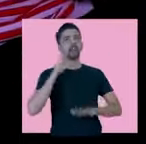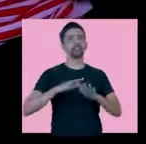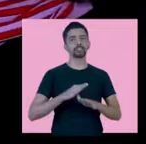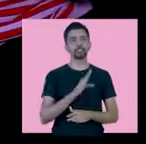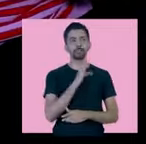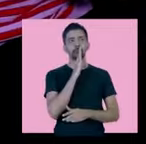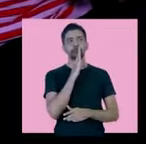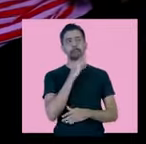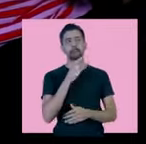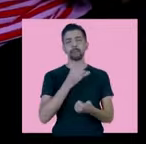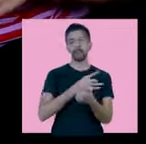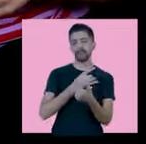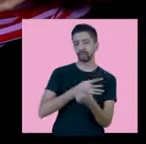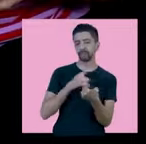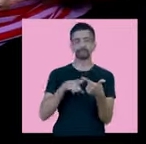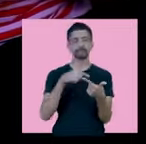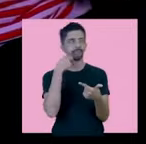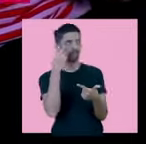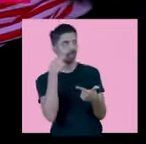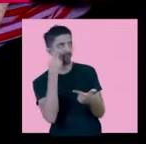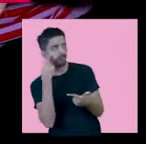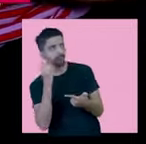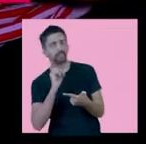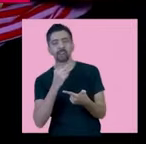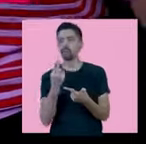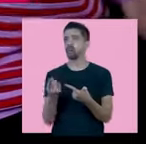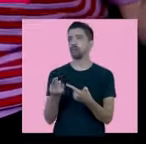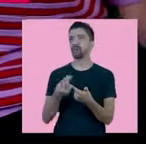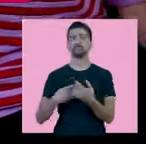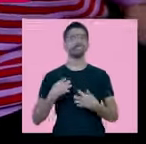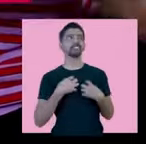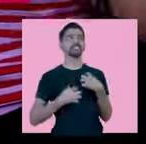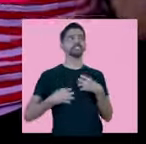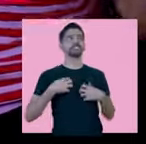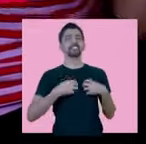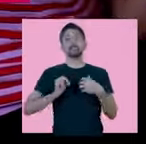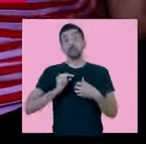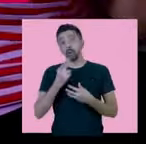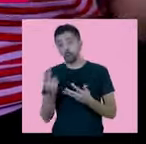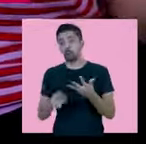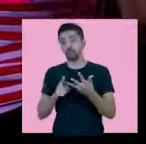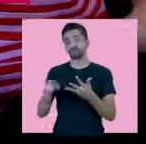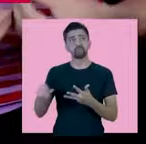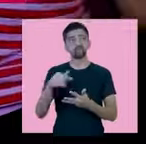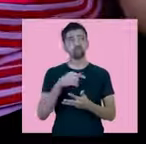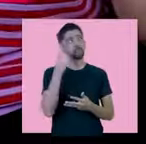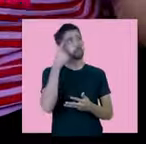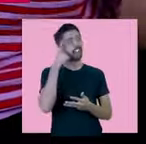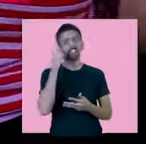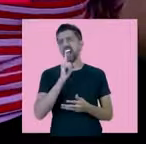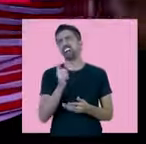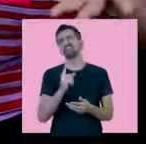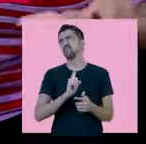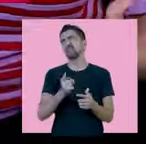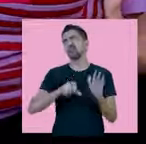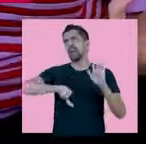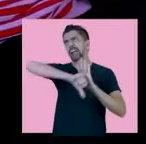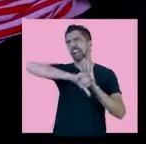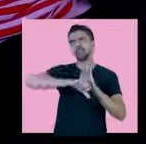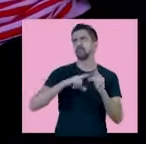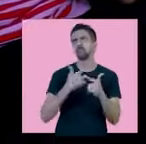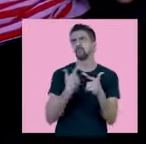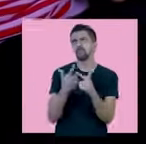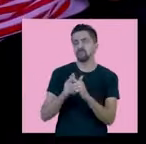por medo, por vergonha, por insegurança ou até mesmo por não compreender aquela situação como uma situação de